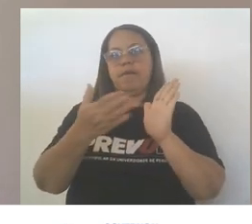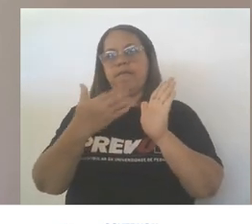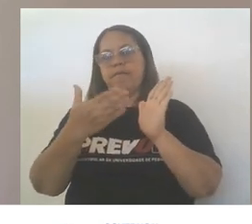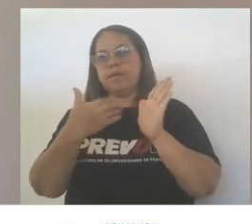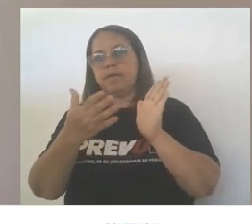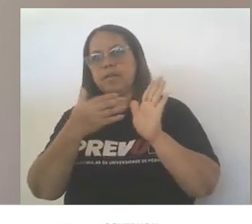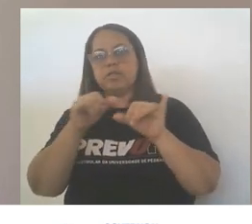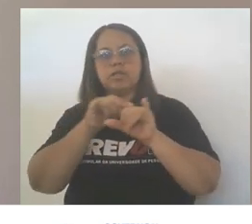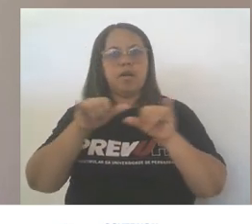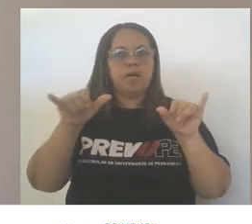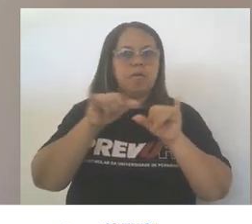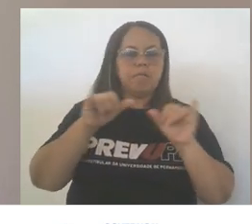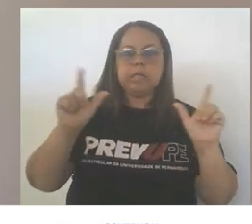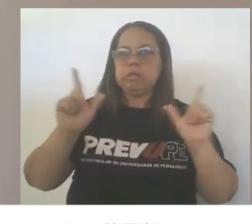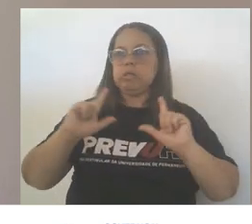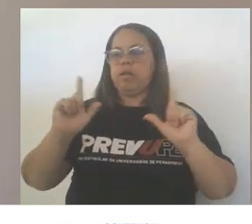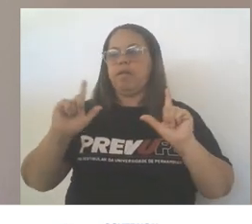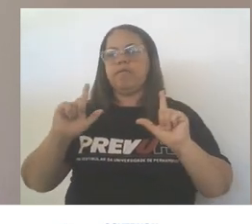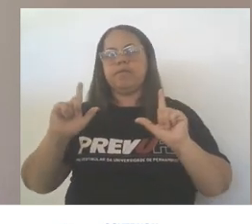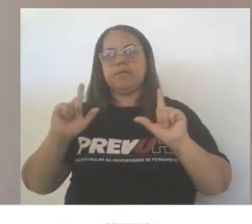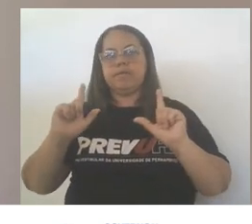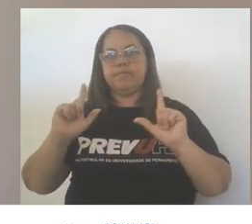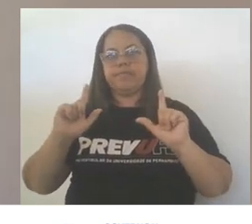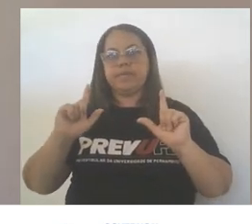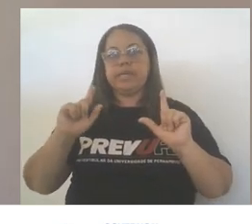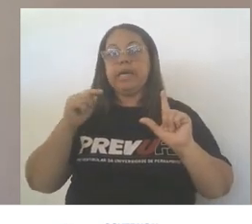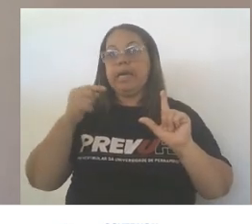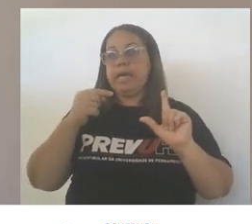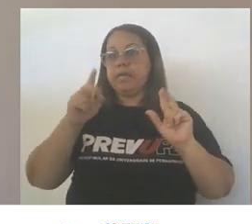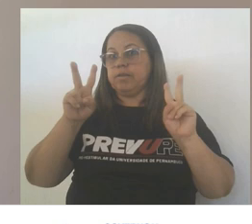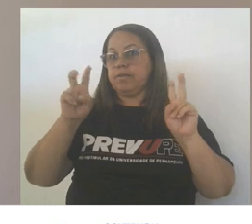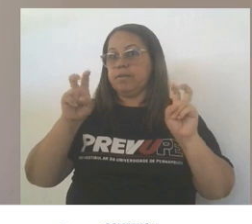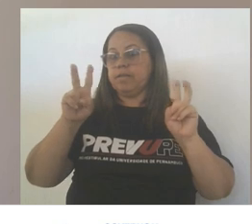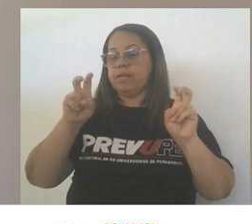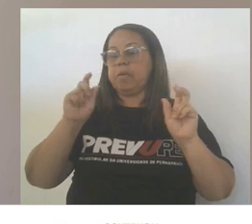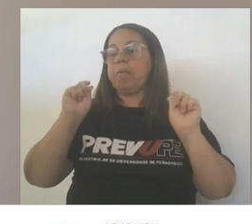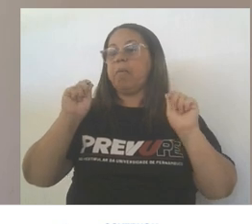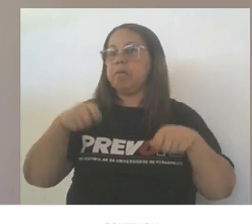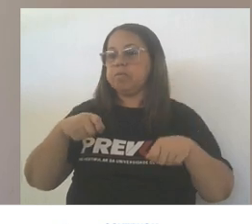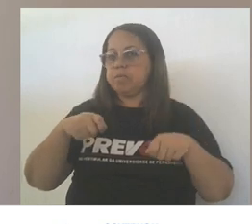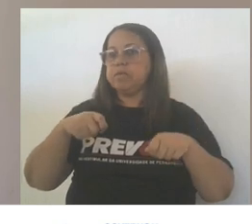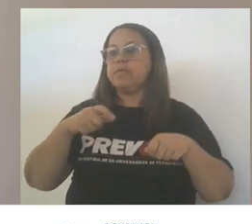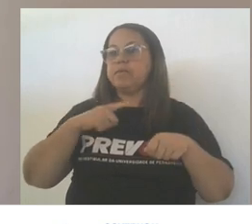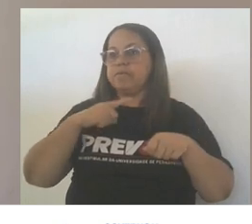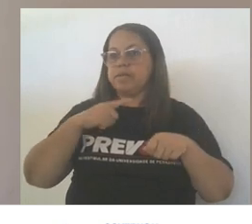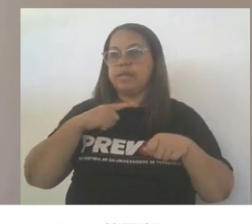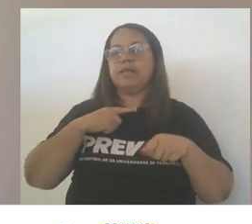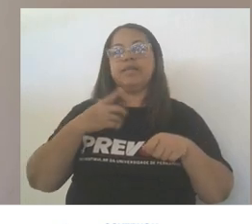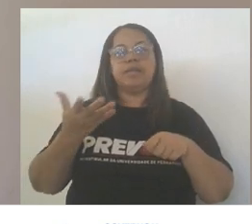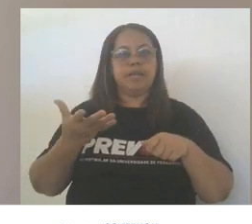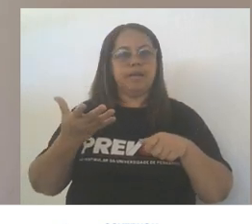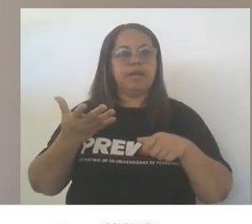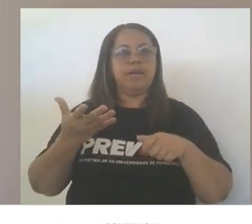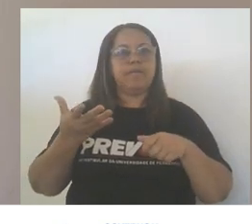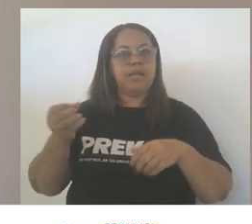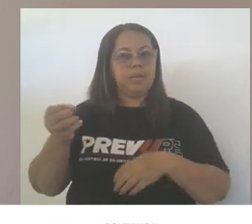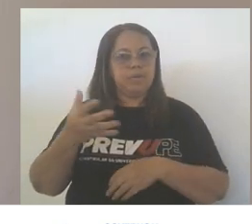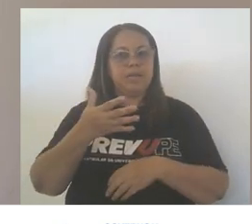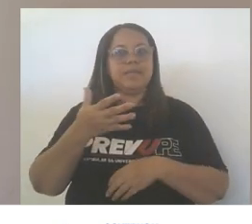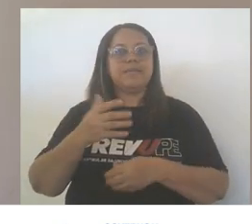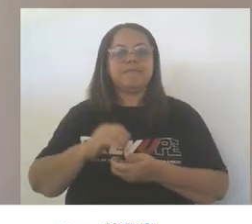livros, reportagens de TV. Esse é um daqueles temas que possivelmente vai ser abordado no contexto da